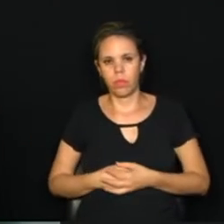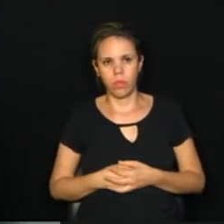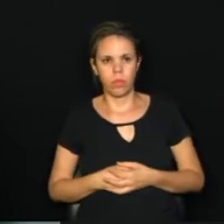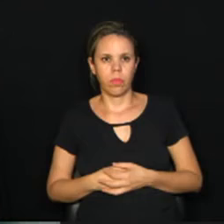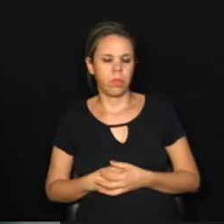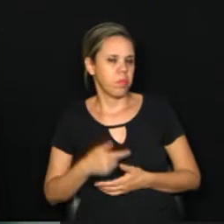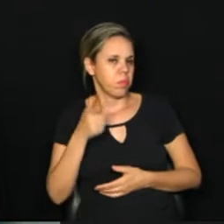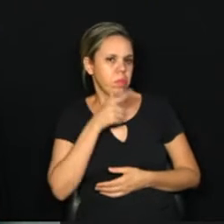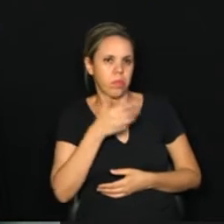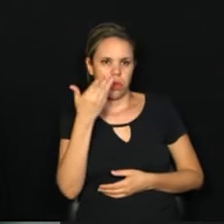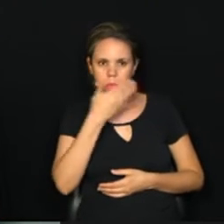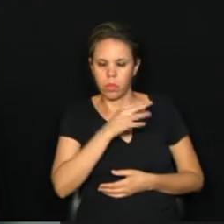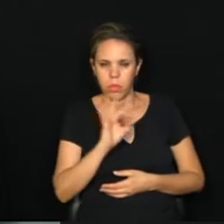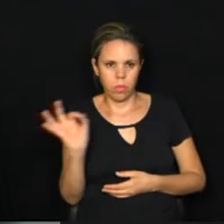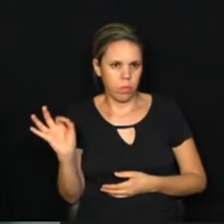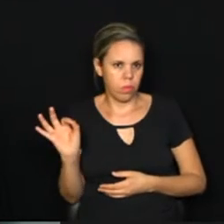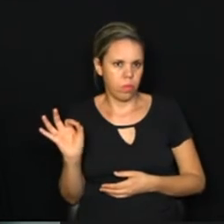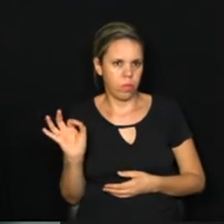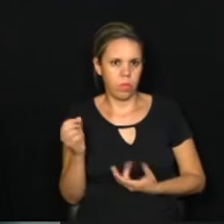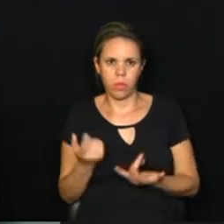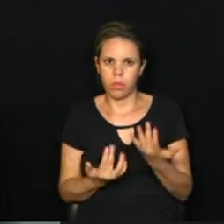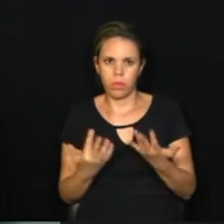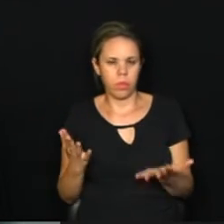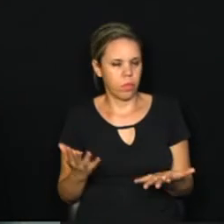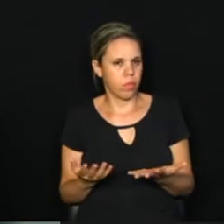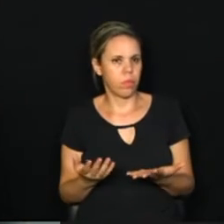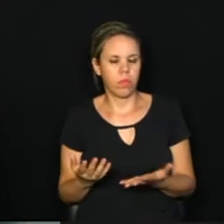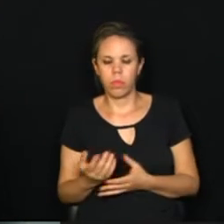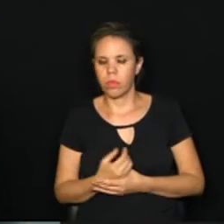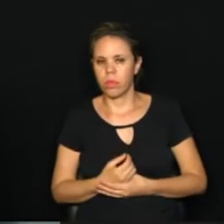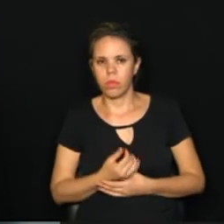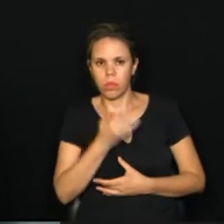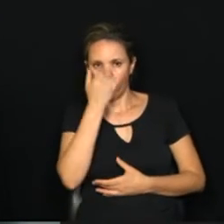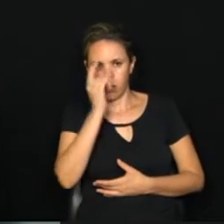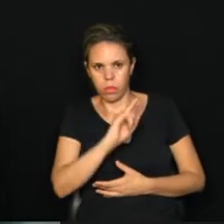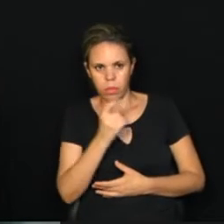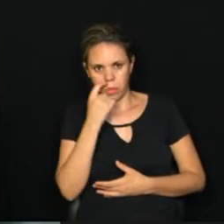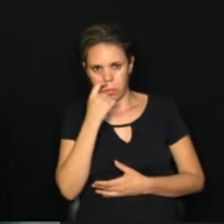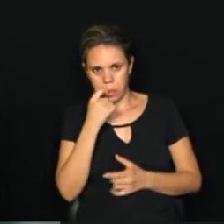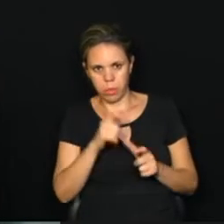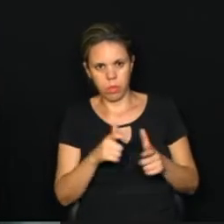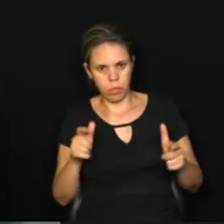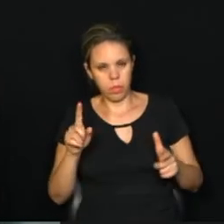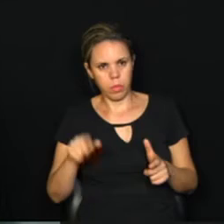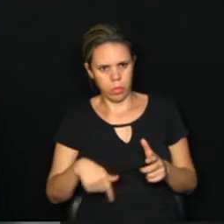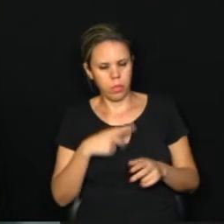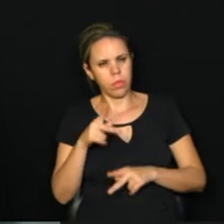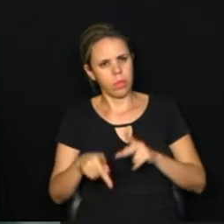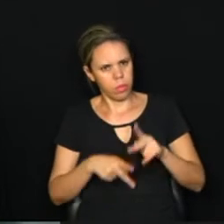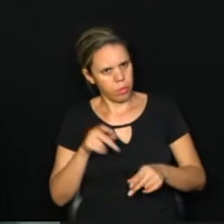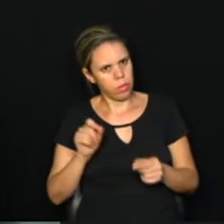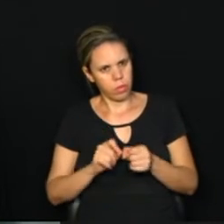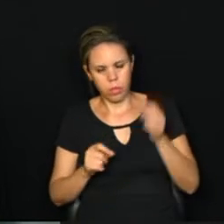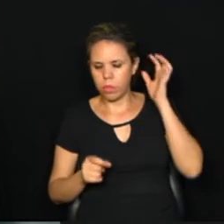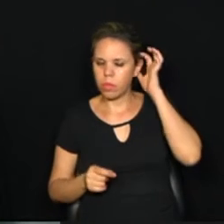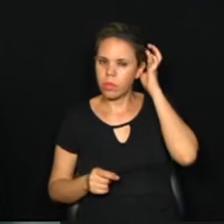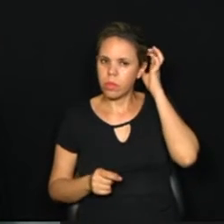não consigo ver nenhum fogo espontâneo. A maioria é causada realmente